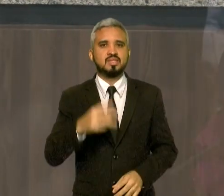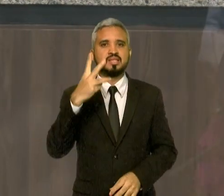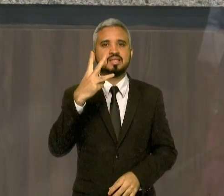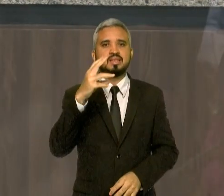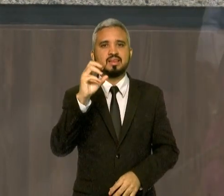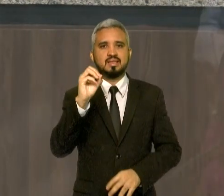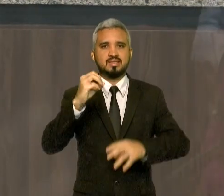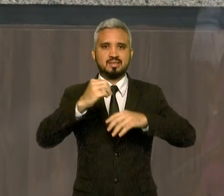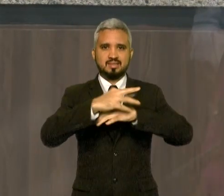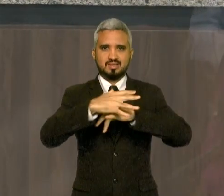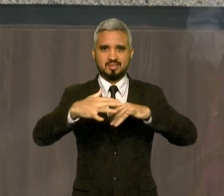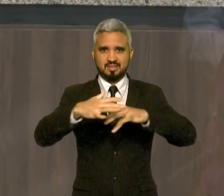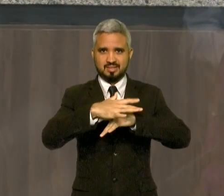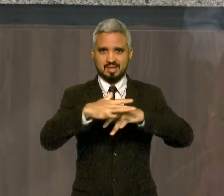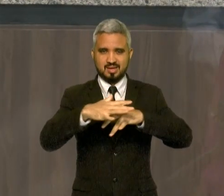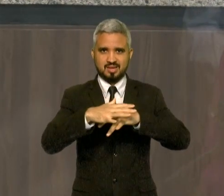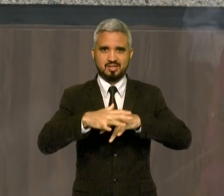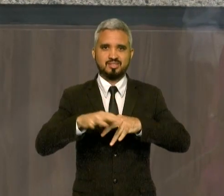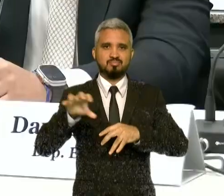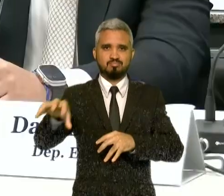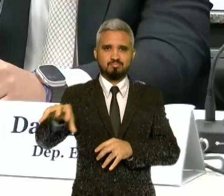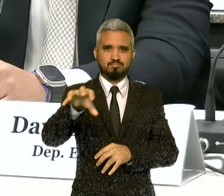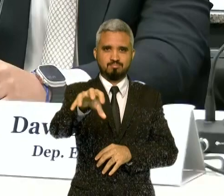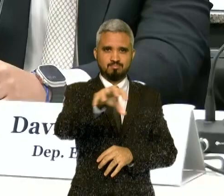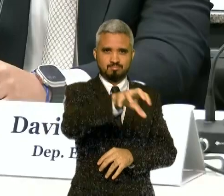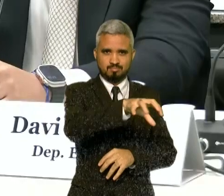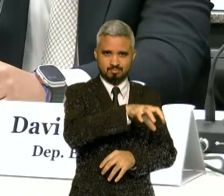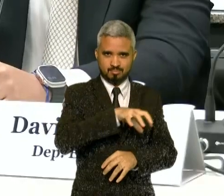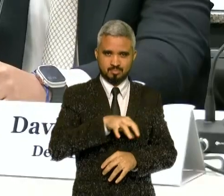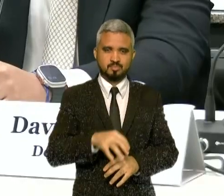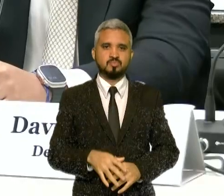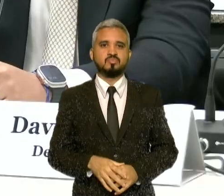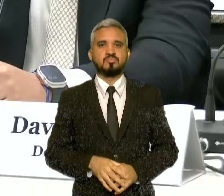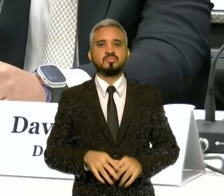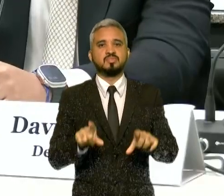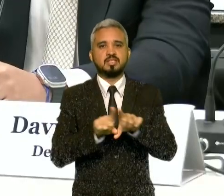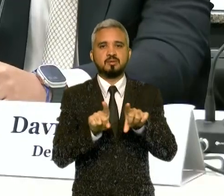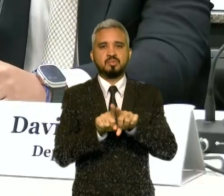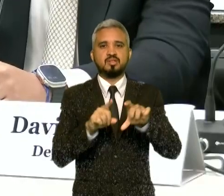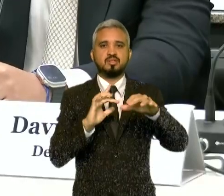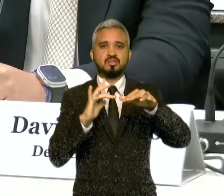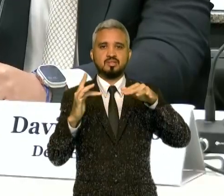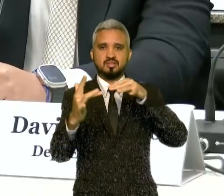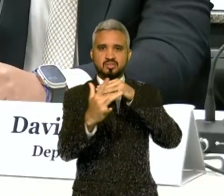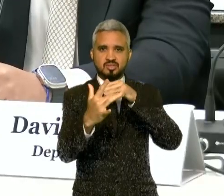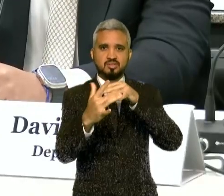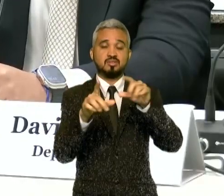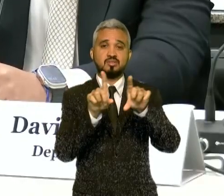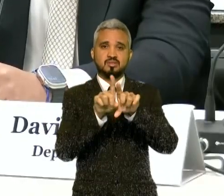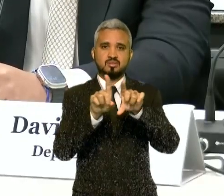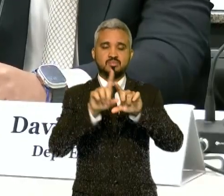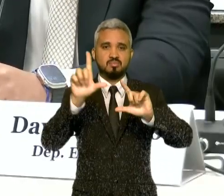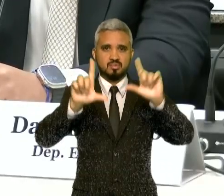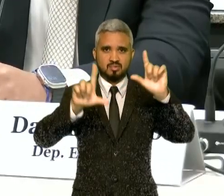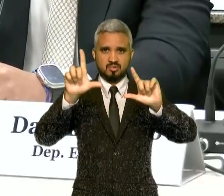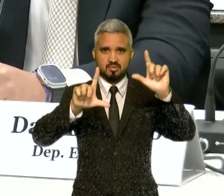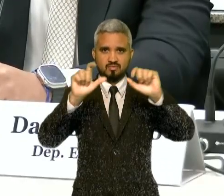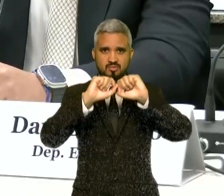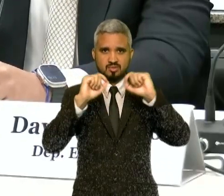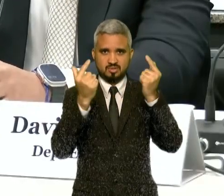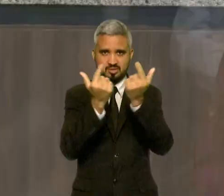cidades da região que estão nos ouvindo, fora as redes sociais e a nossa TV